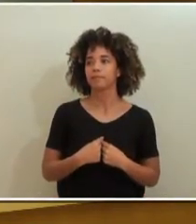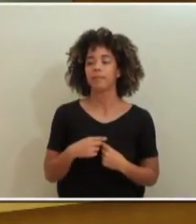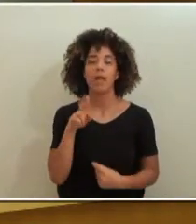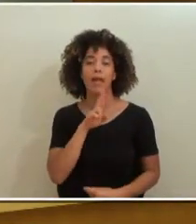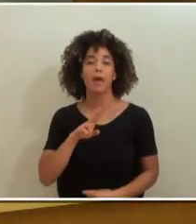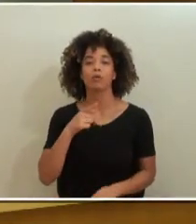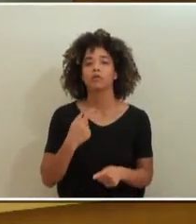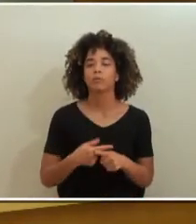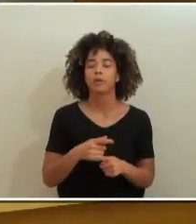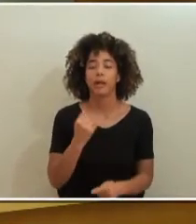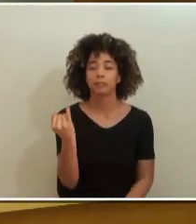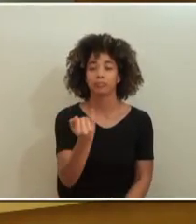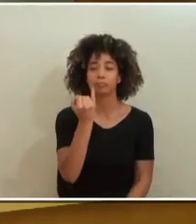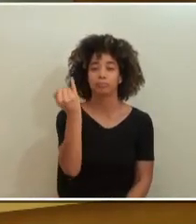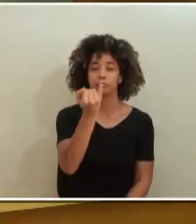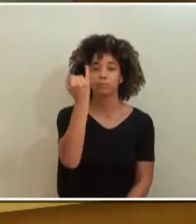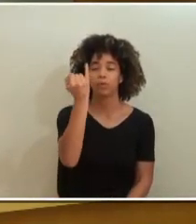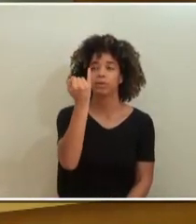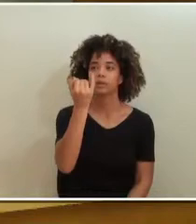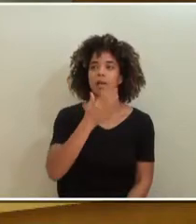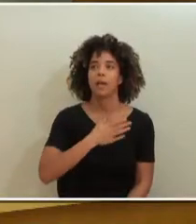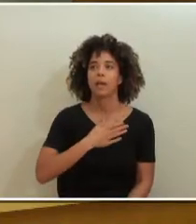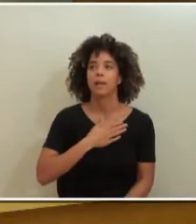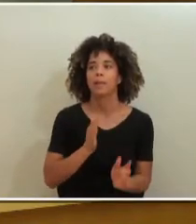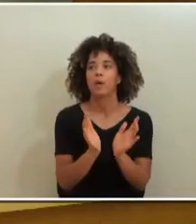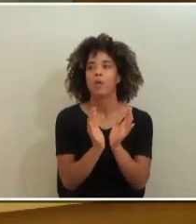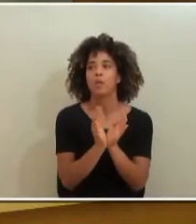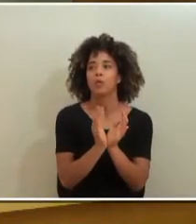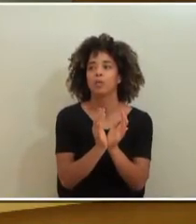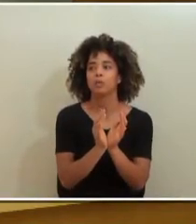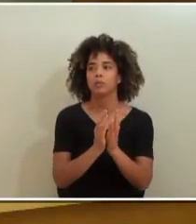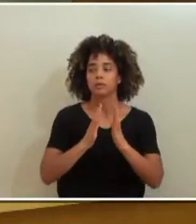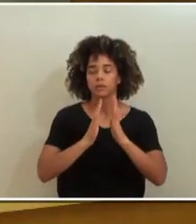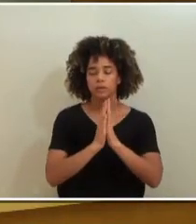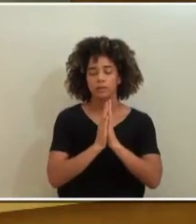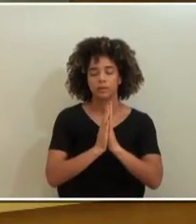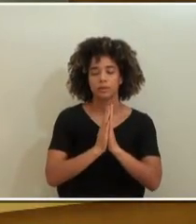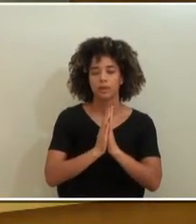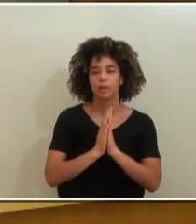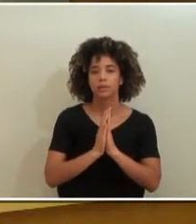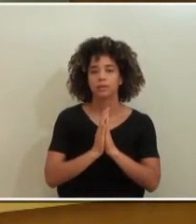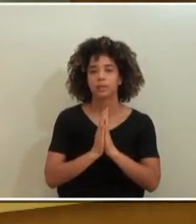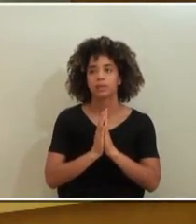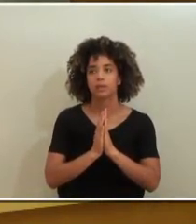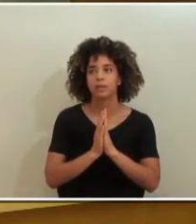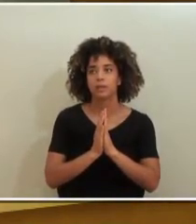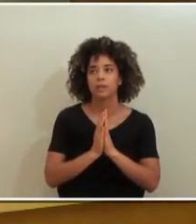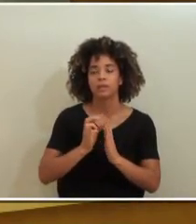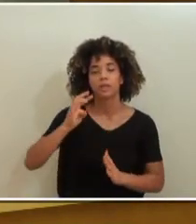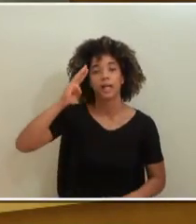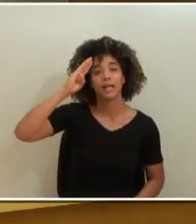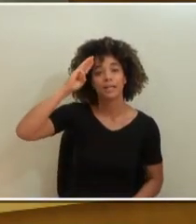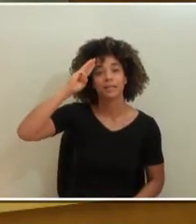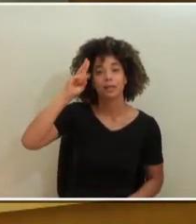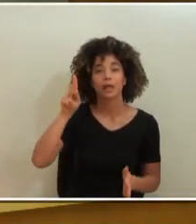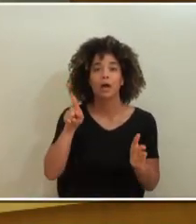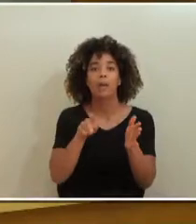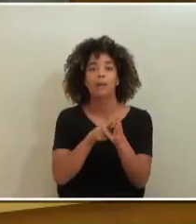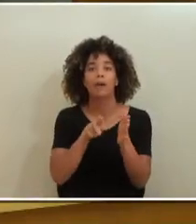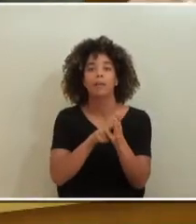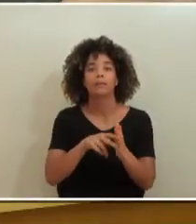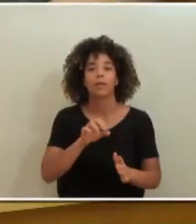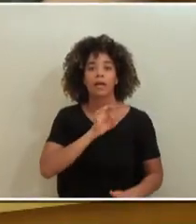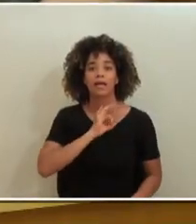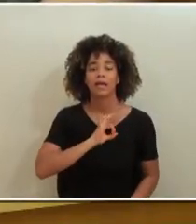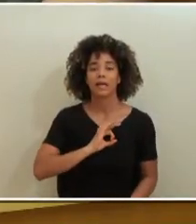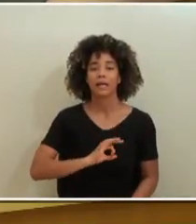desses. É o meu grupo de oração. Eu tenho um grupo de oração de escoteiros católicos, Sagrado Coração de Jesus. O